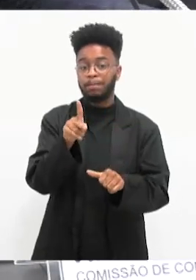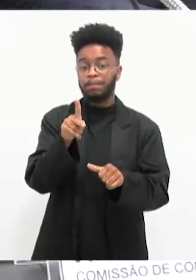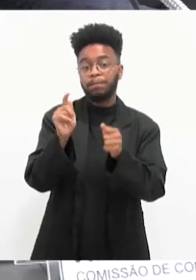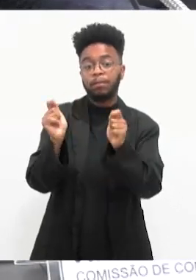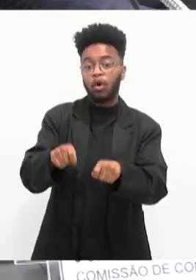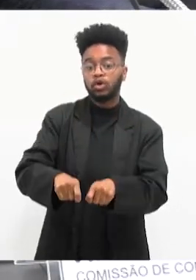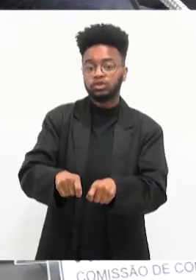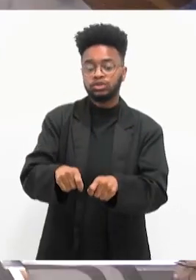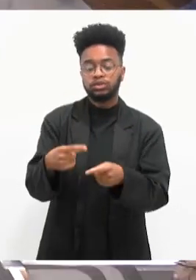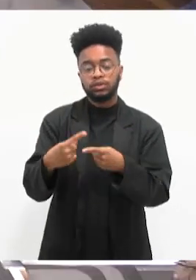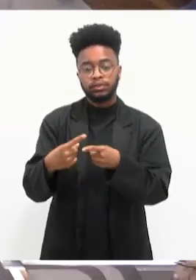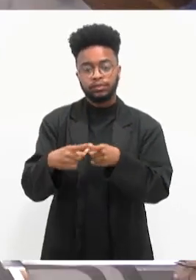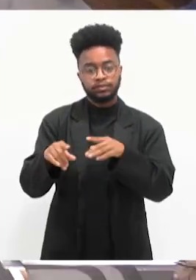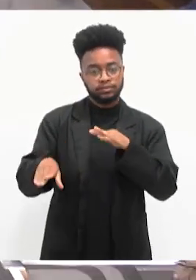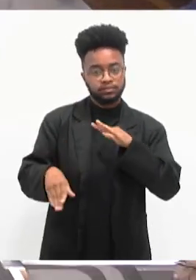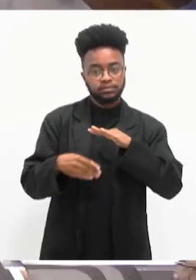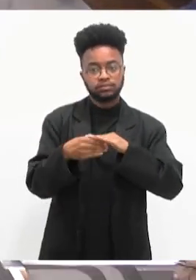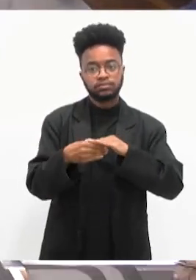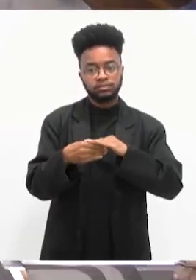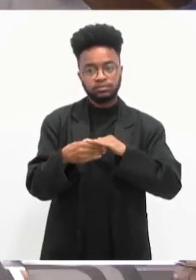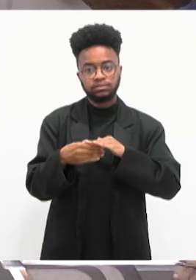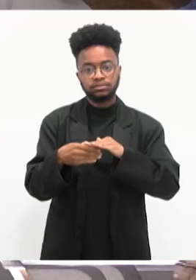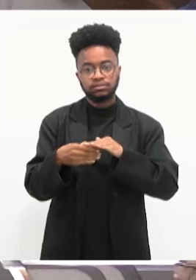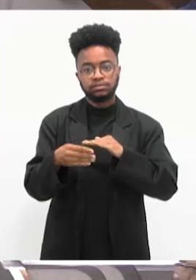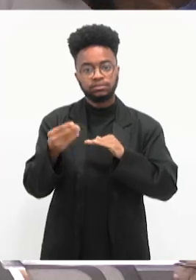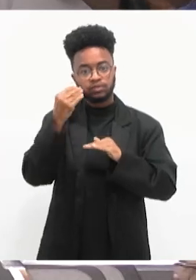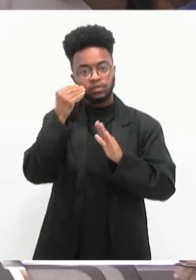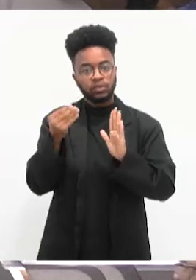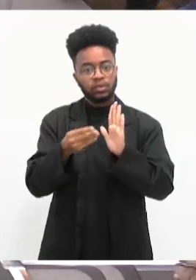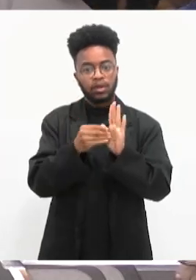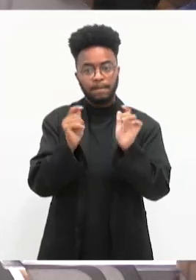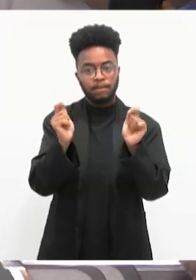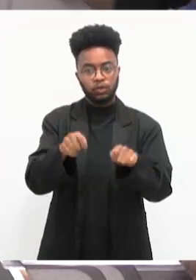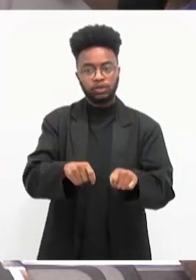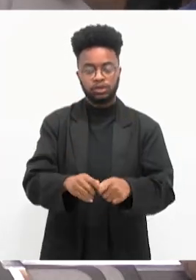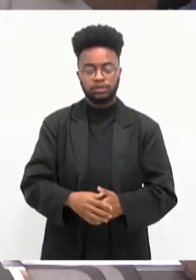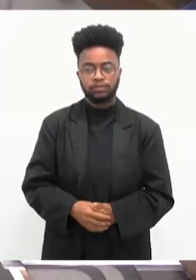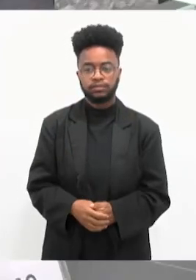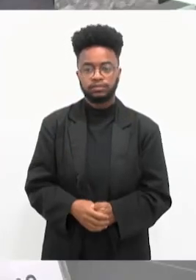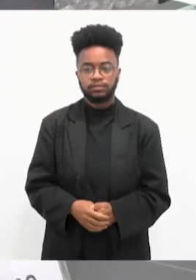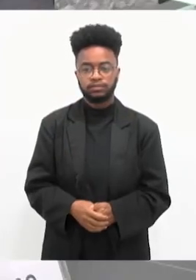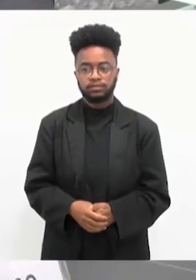Institui a emenda é o- para o- transformando em poderar. Aqui, então,